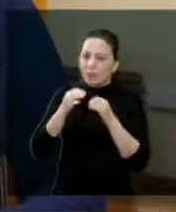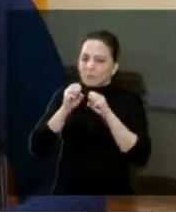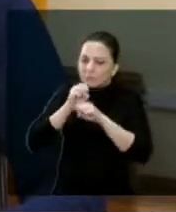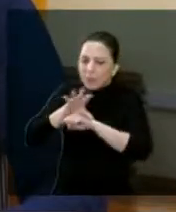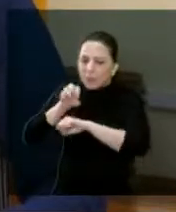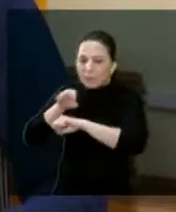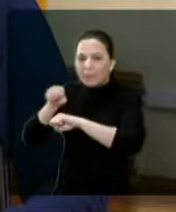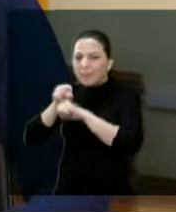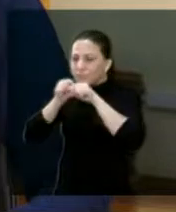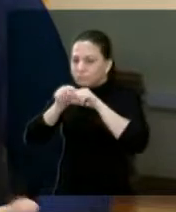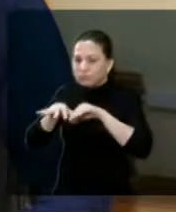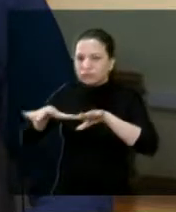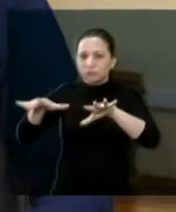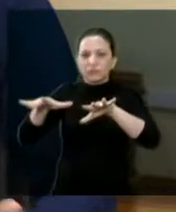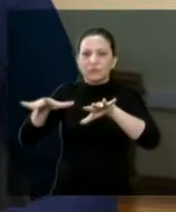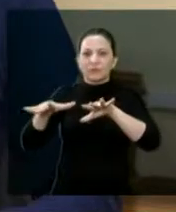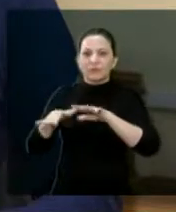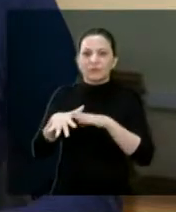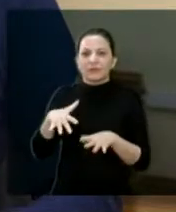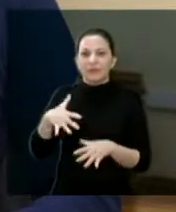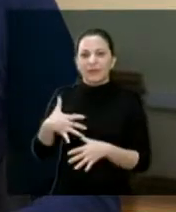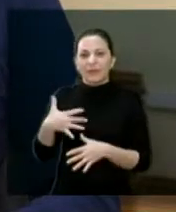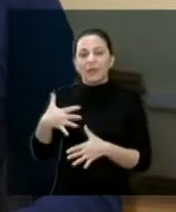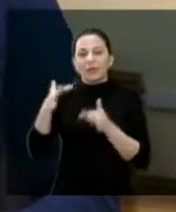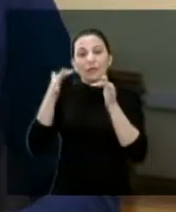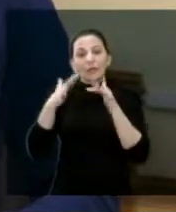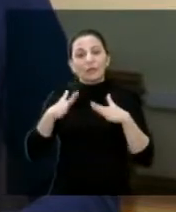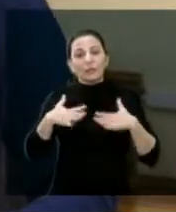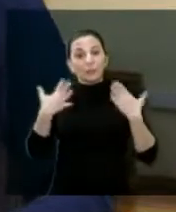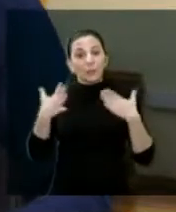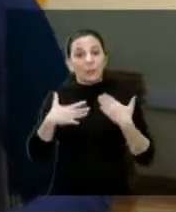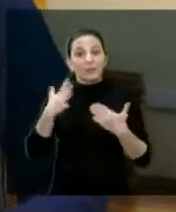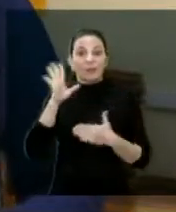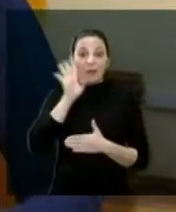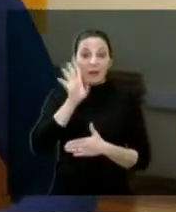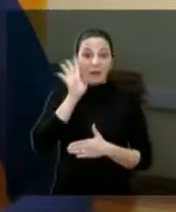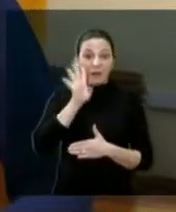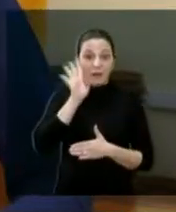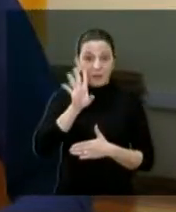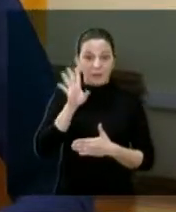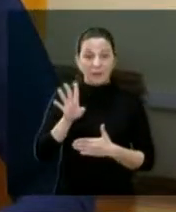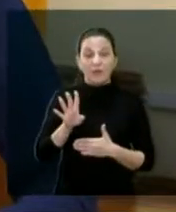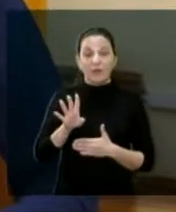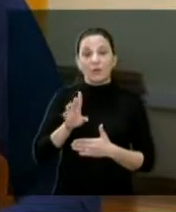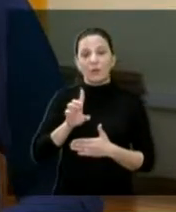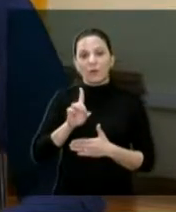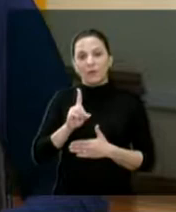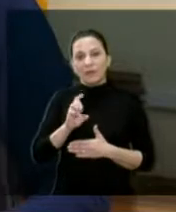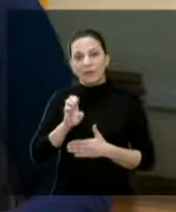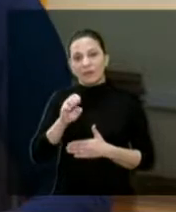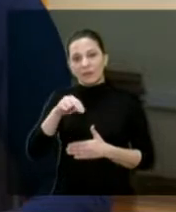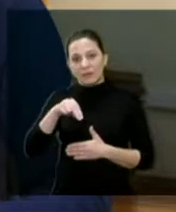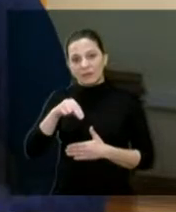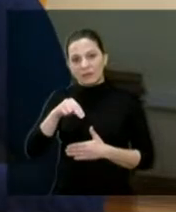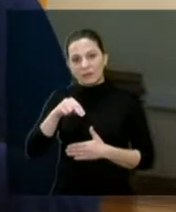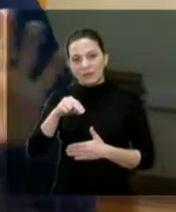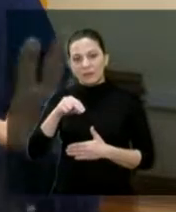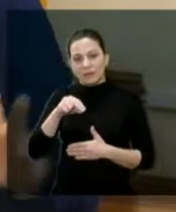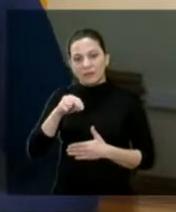realmente, para mim, agradável surpresa, deu certo, o De Santis ganhou, entende? Mas para mim foi